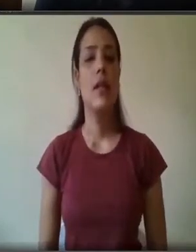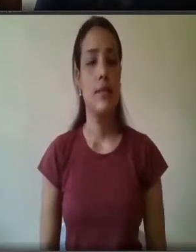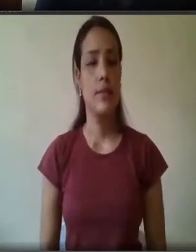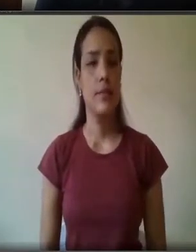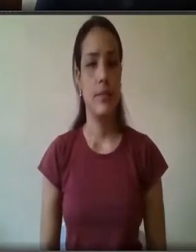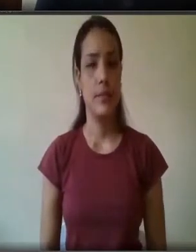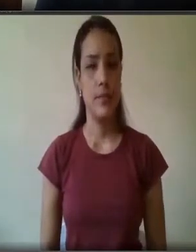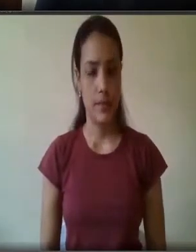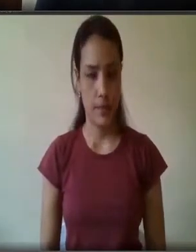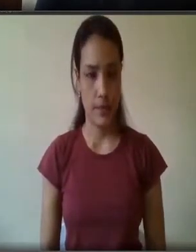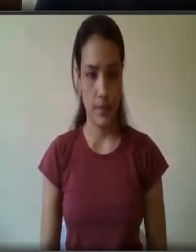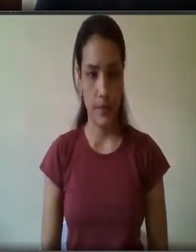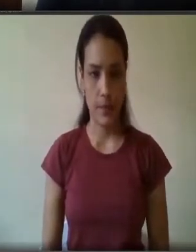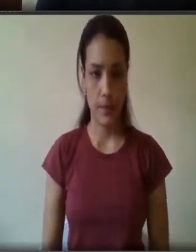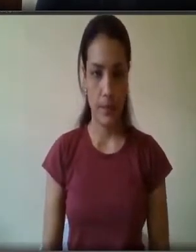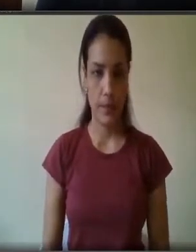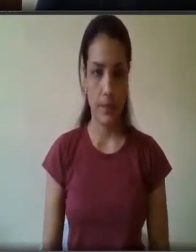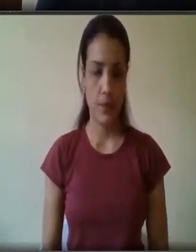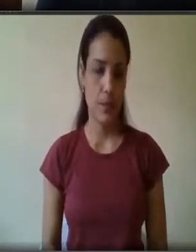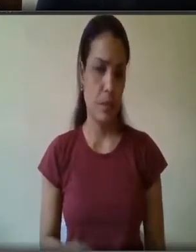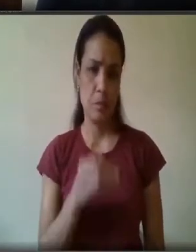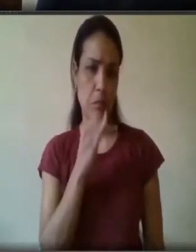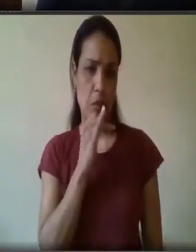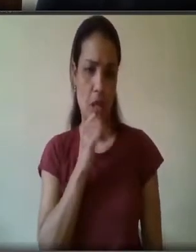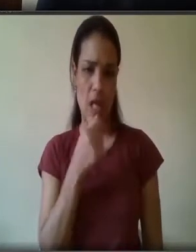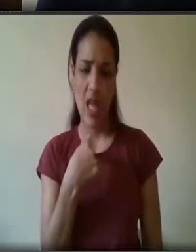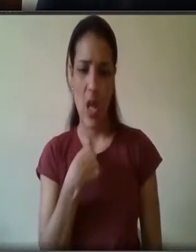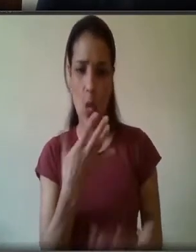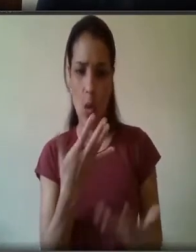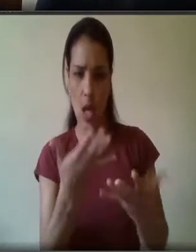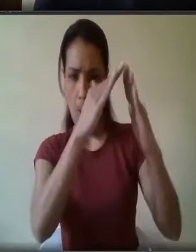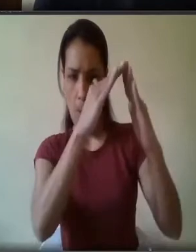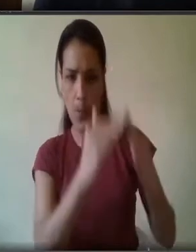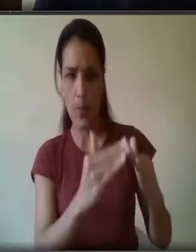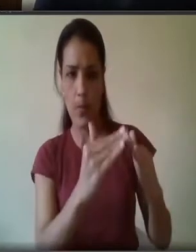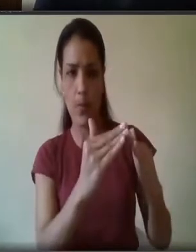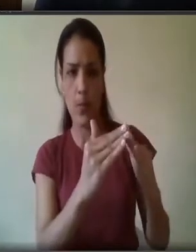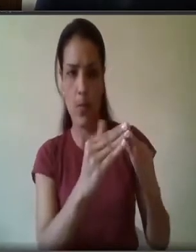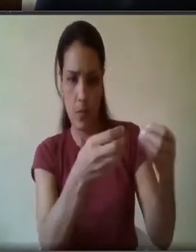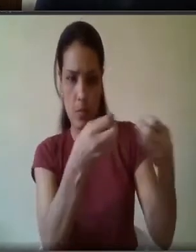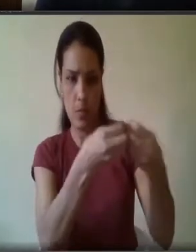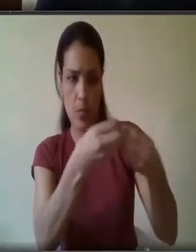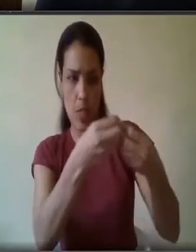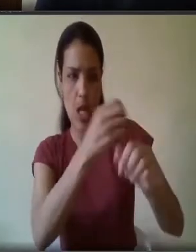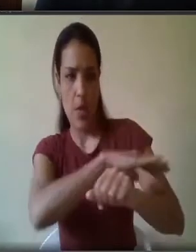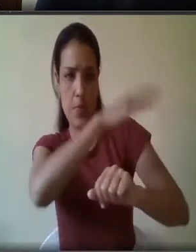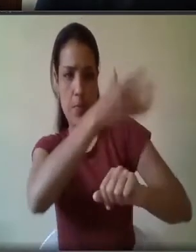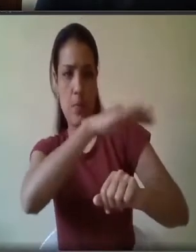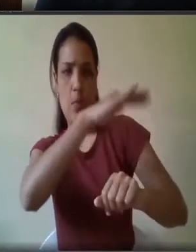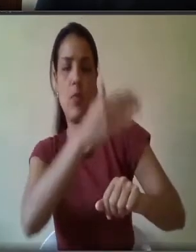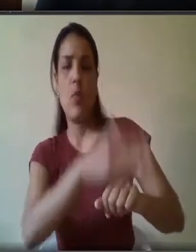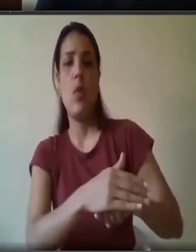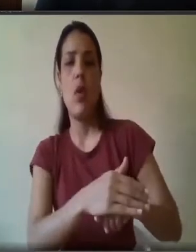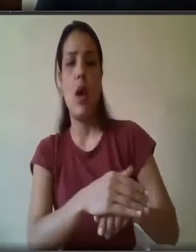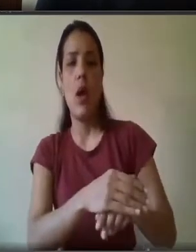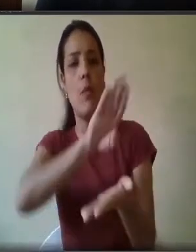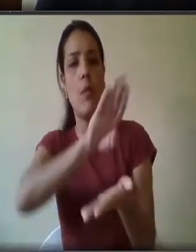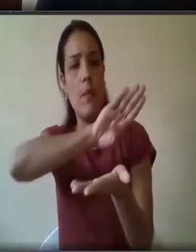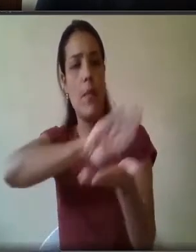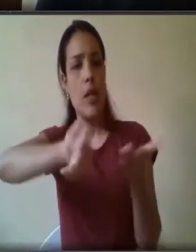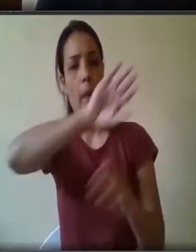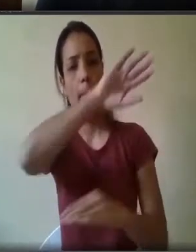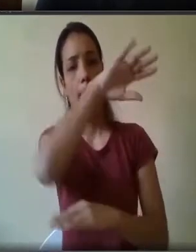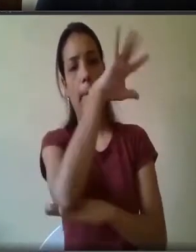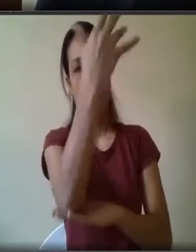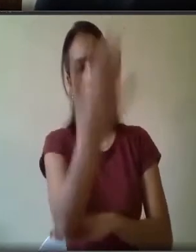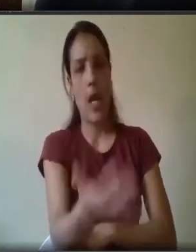morar nessa encosta, eu retirei a cobertura vegetal. E aí, a hora que eu tenho essa área sem a floresta, sem a